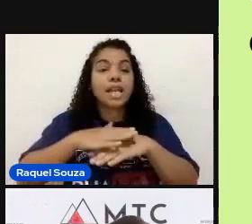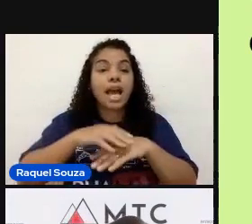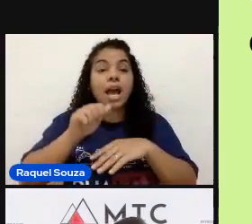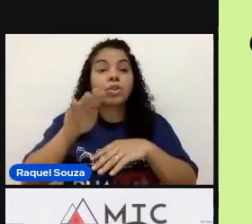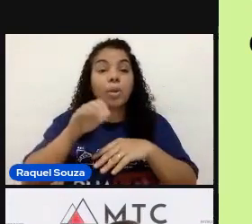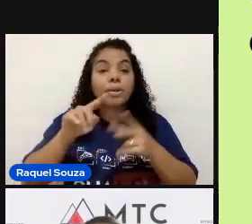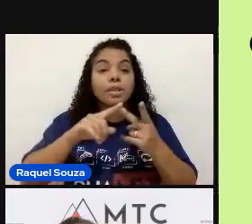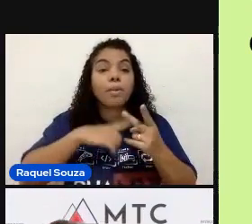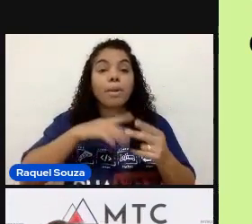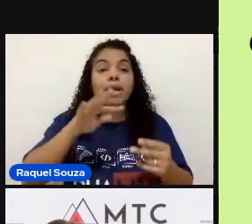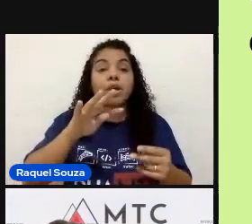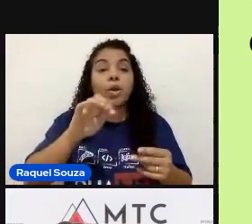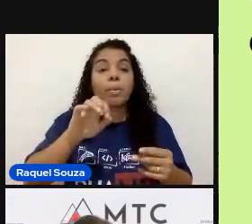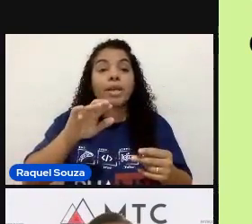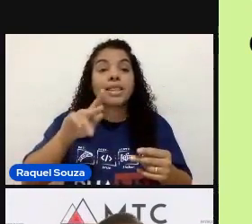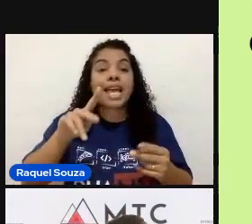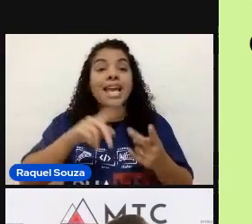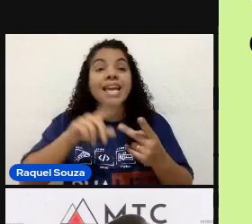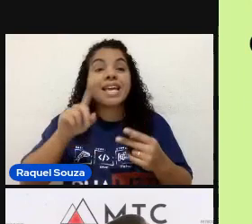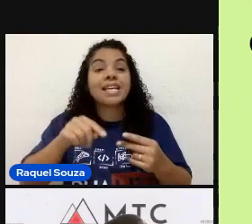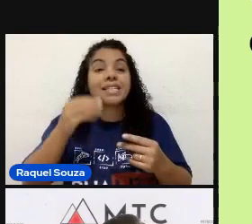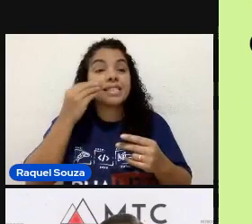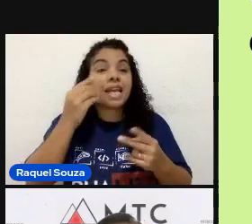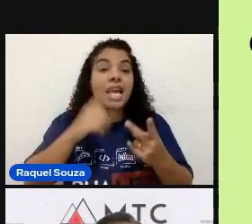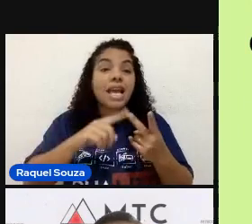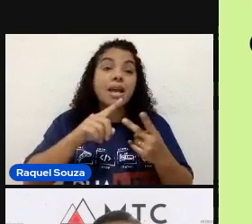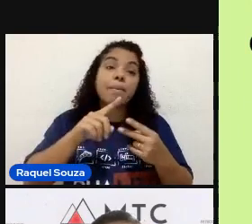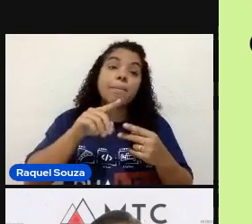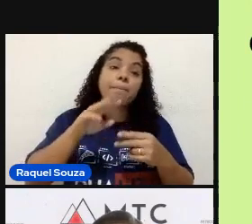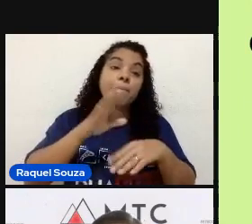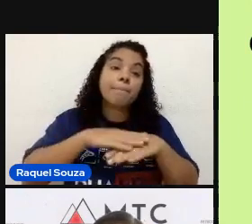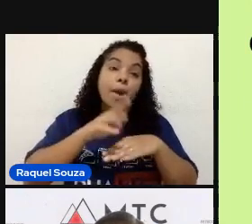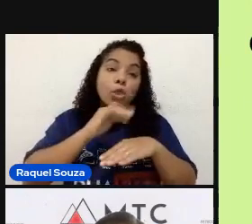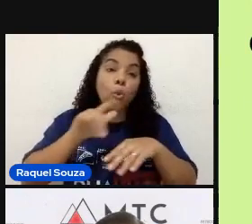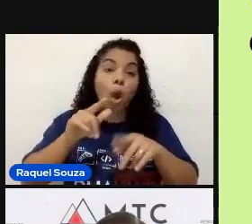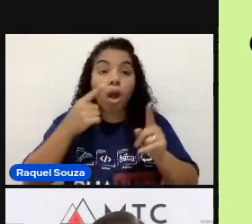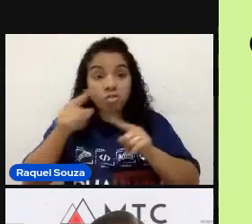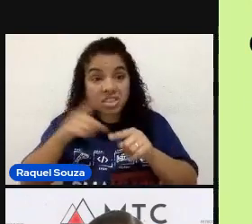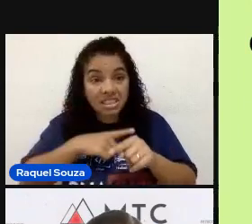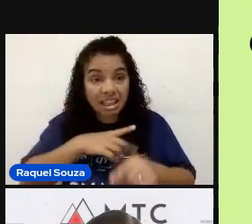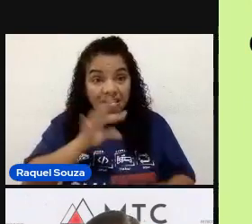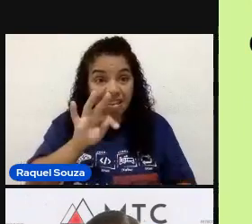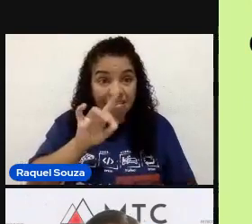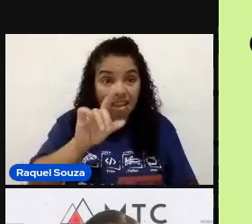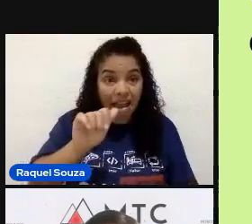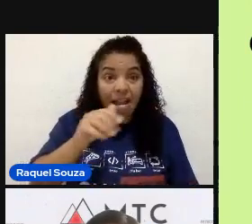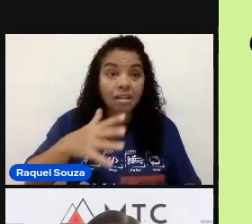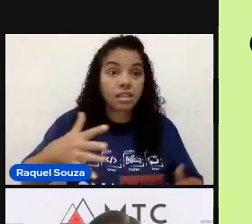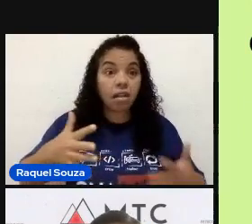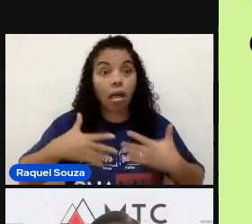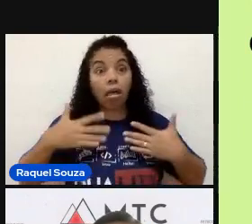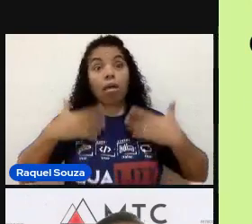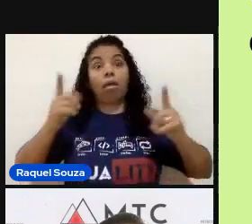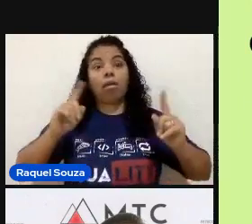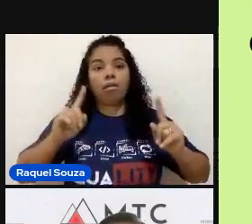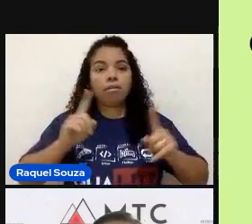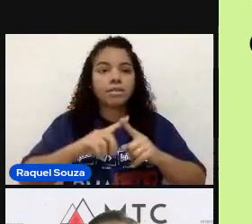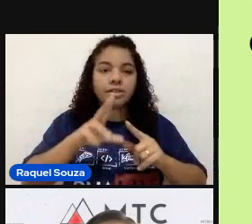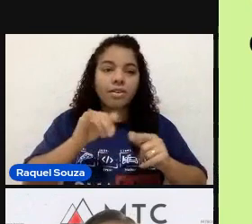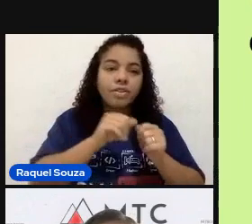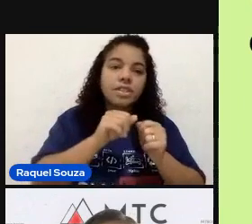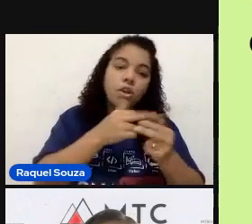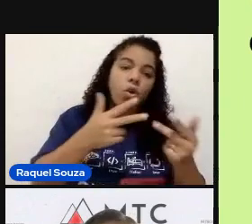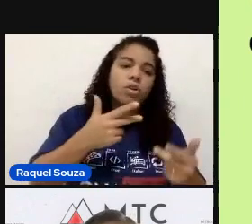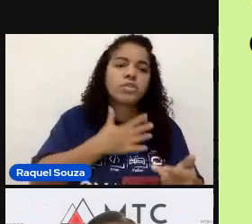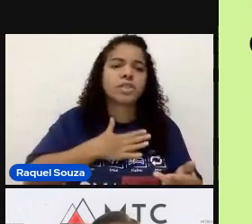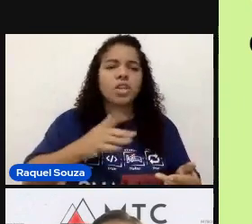task manual, ou você é manual, pega uma task da automação. Se você tem TDAH, você não vai se empolgar em fazer algo que você não gosta ou que você